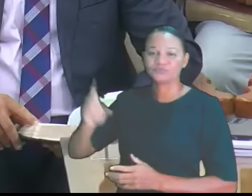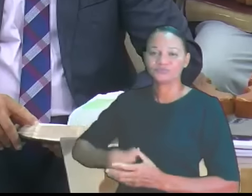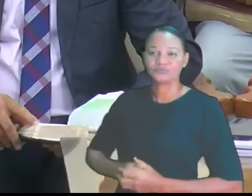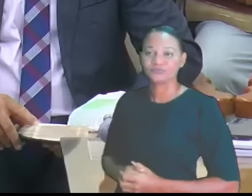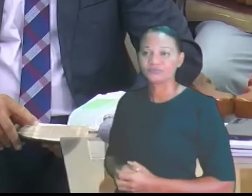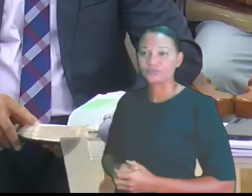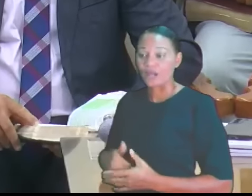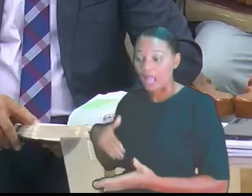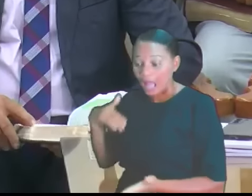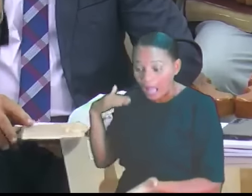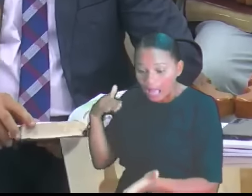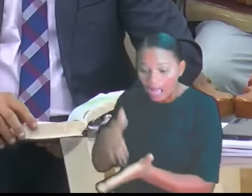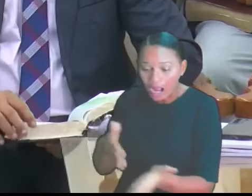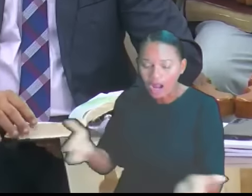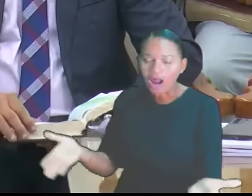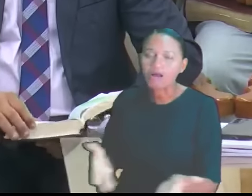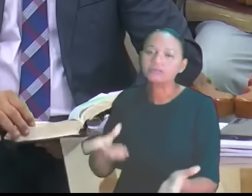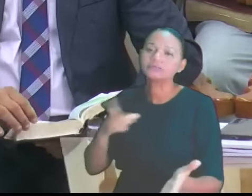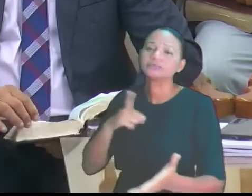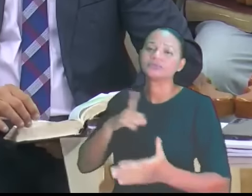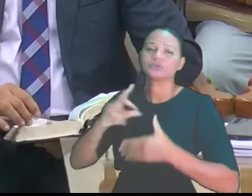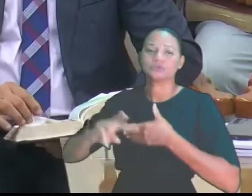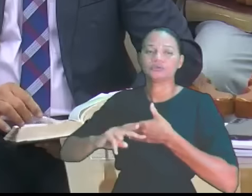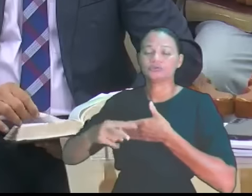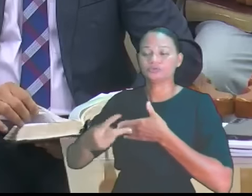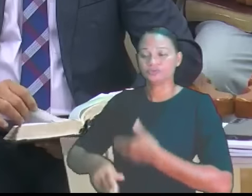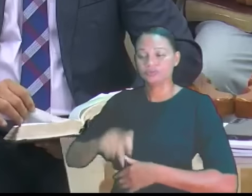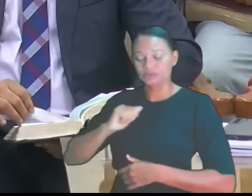Até hoje tem consequência dessa atitude